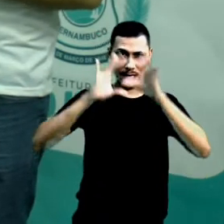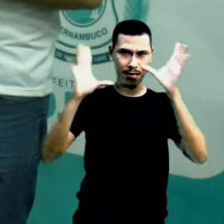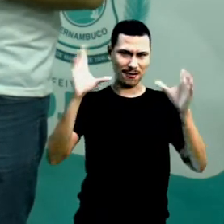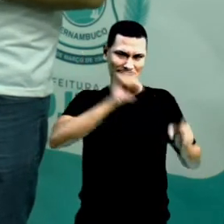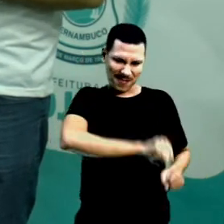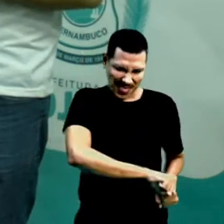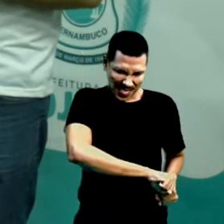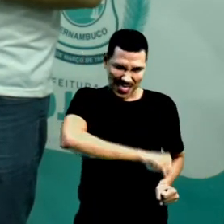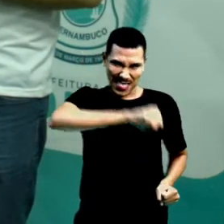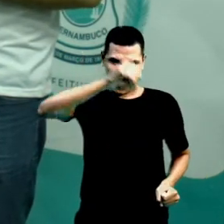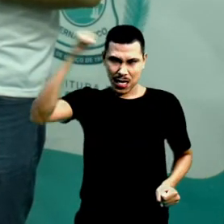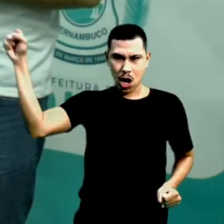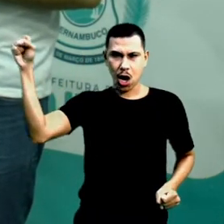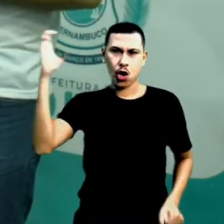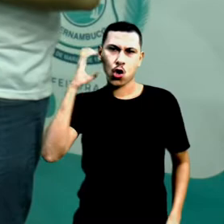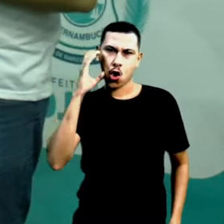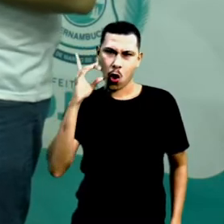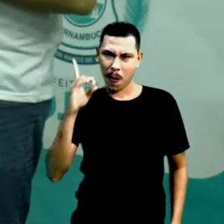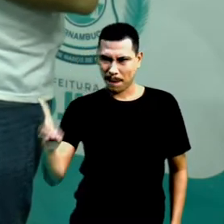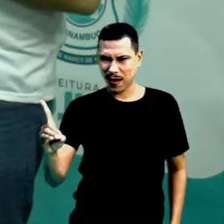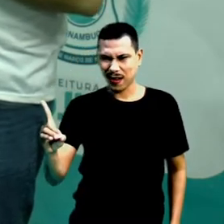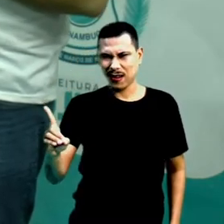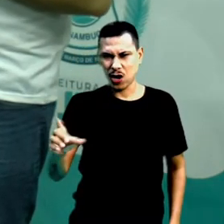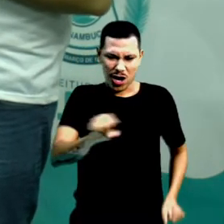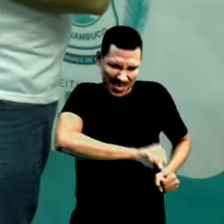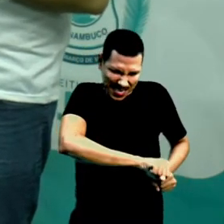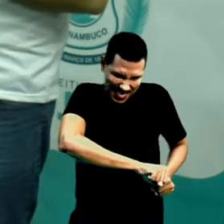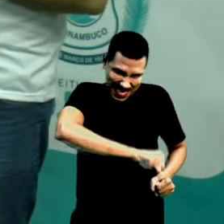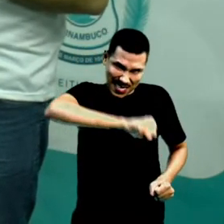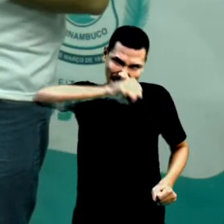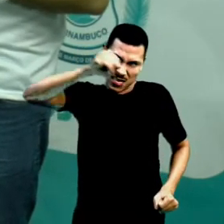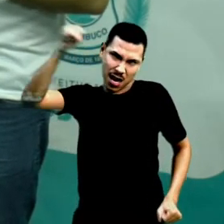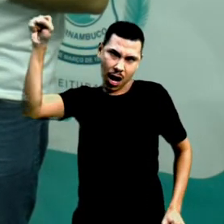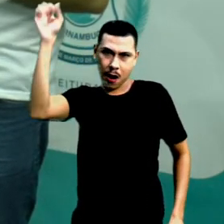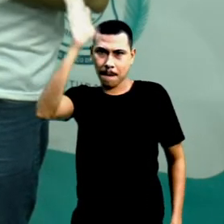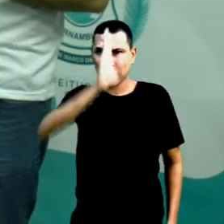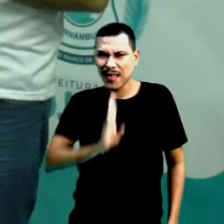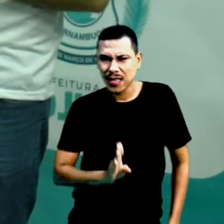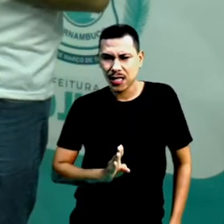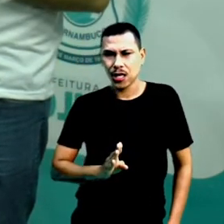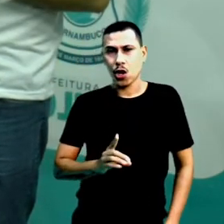o Dom Pedro, ele acaba proclamando a independência do Brasil em